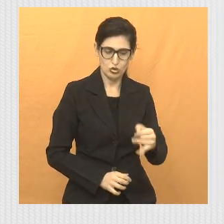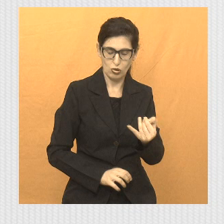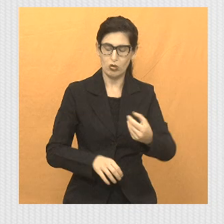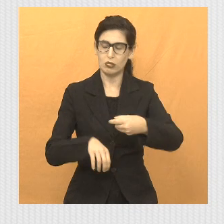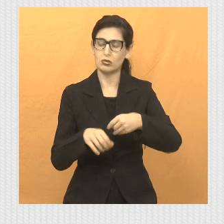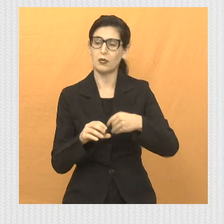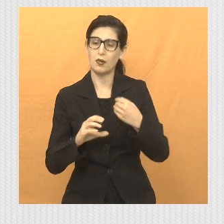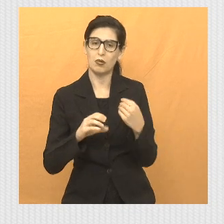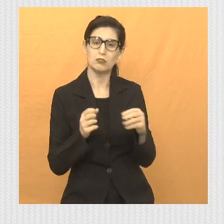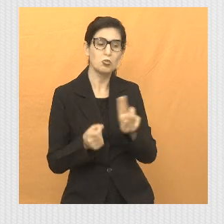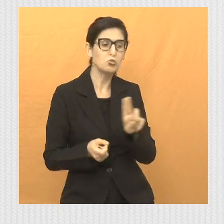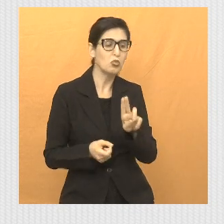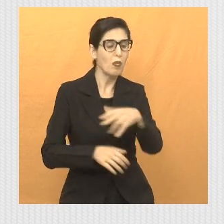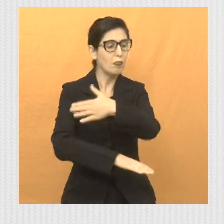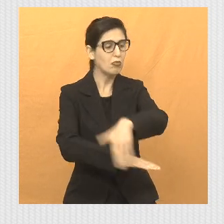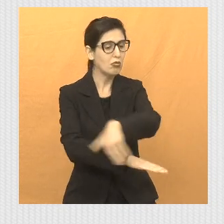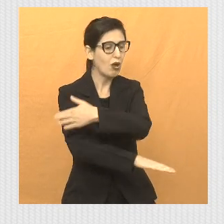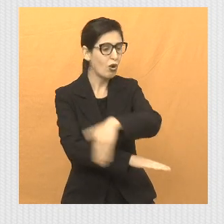Pode passar.